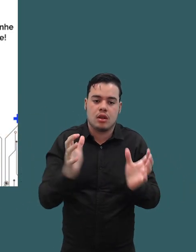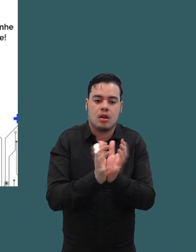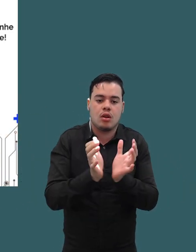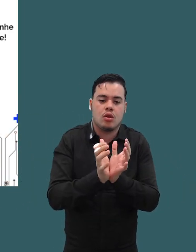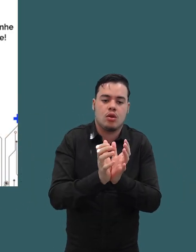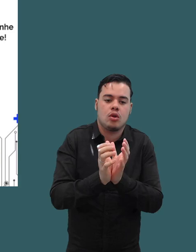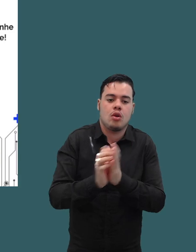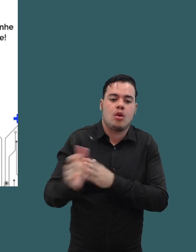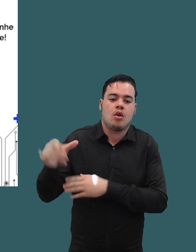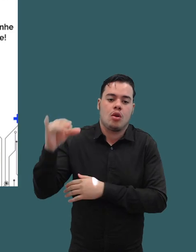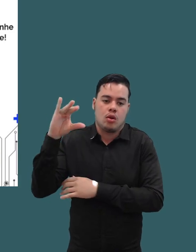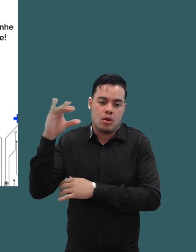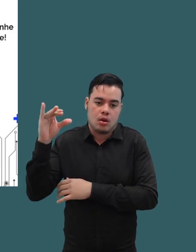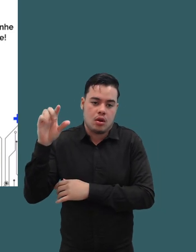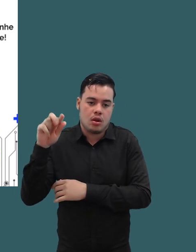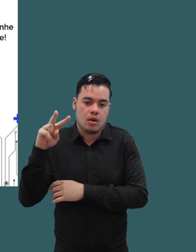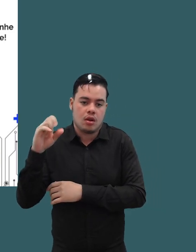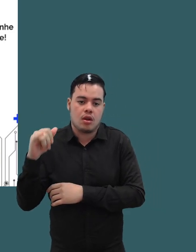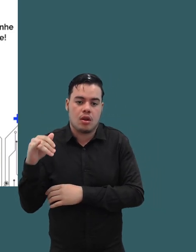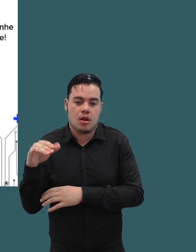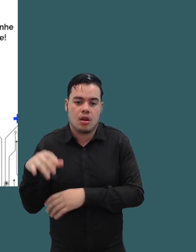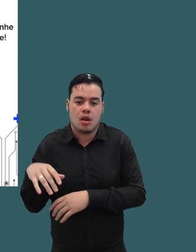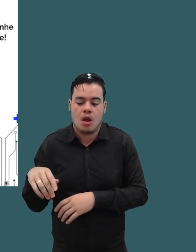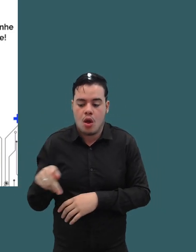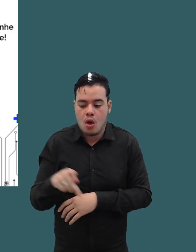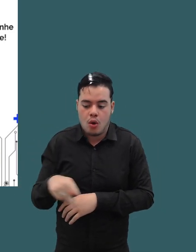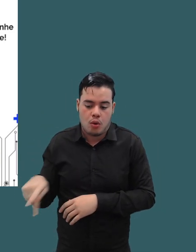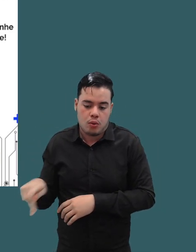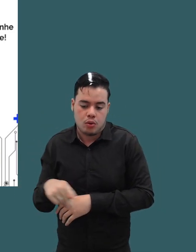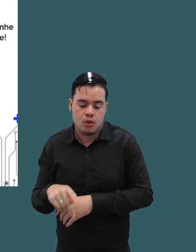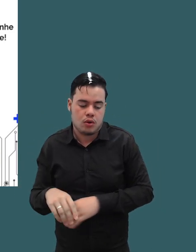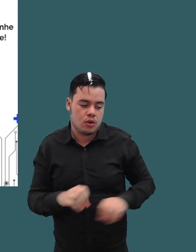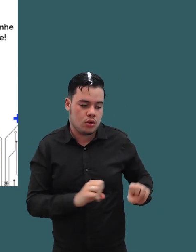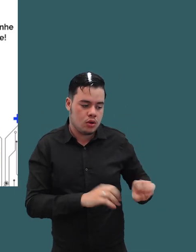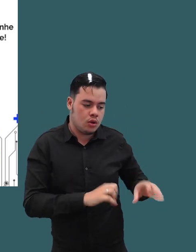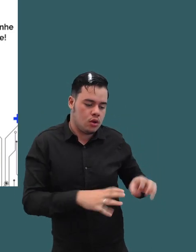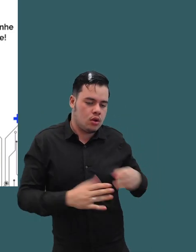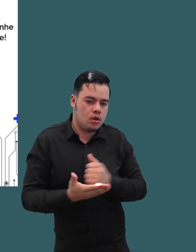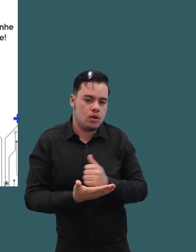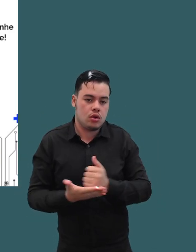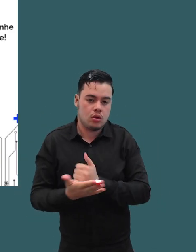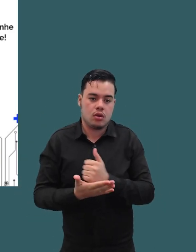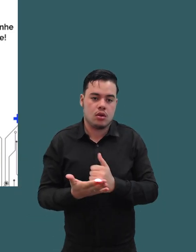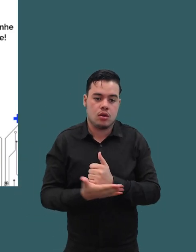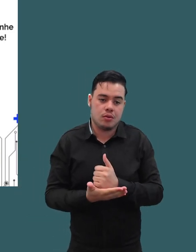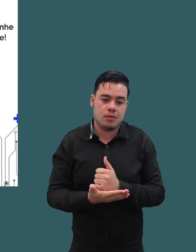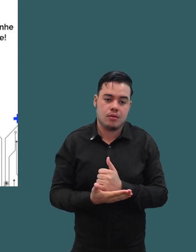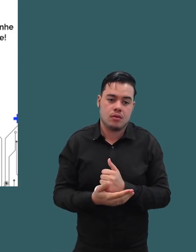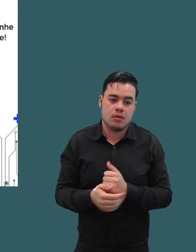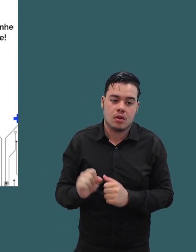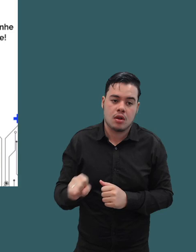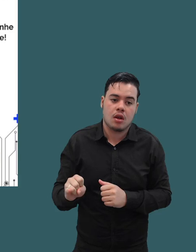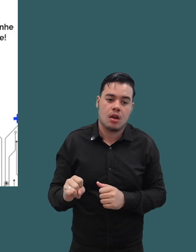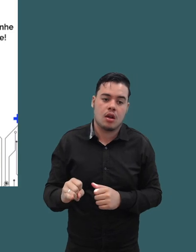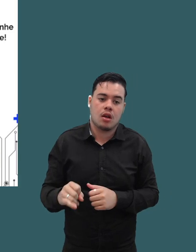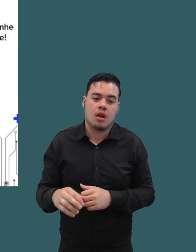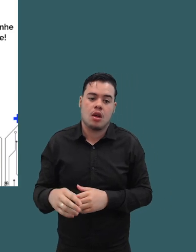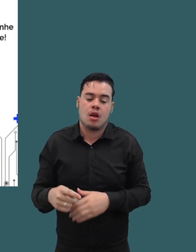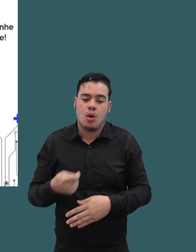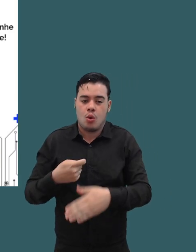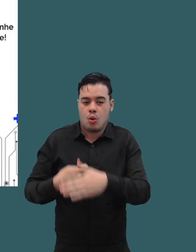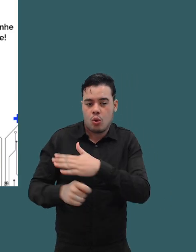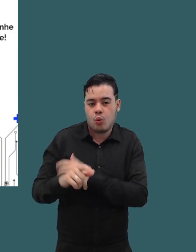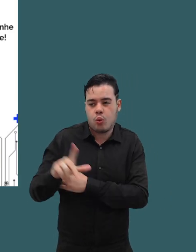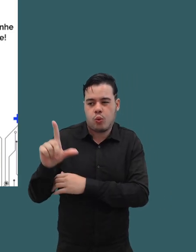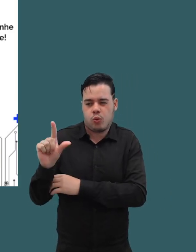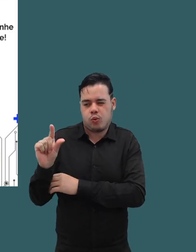uma chamada diferente, que aí vai ser o professor da Educação Básica, o proponente, e aí o recurso ele vai ser um pouquinho menor do